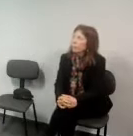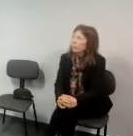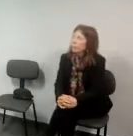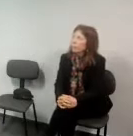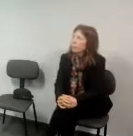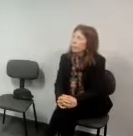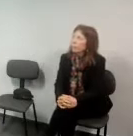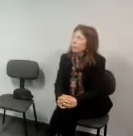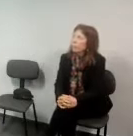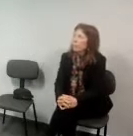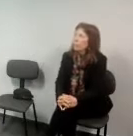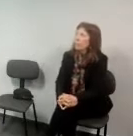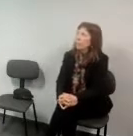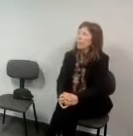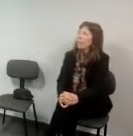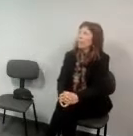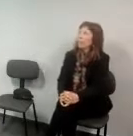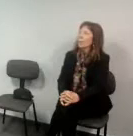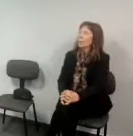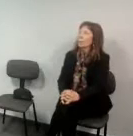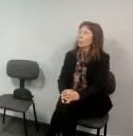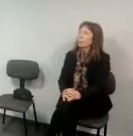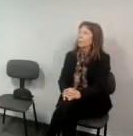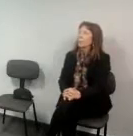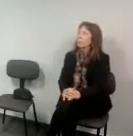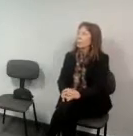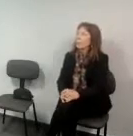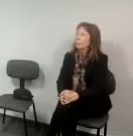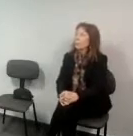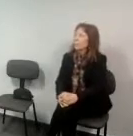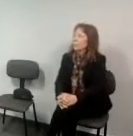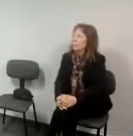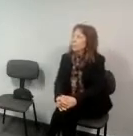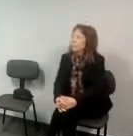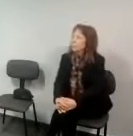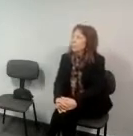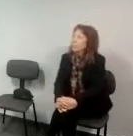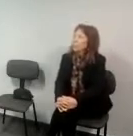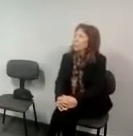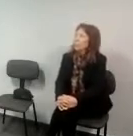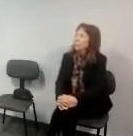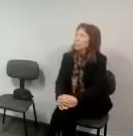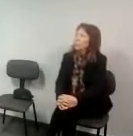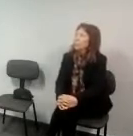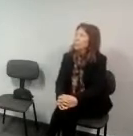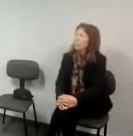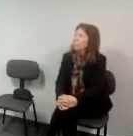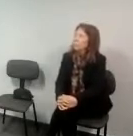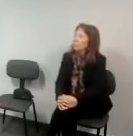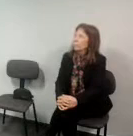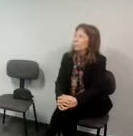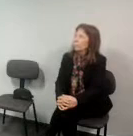Exemplo, a horrorose parcial. Horrorose quer dizer cegueira, né? E tem os casos de dor de cabeça crônica ou persistente,